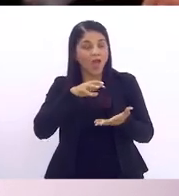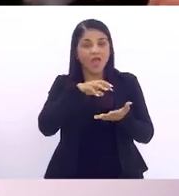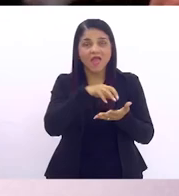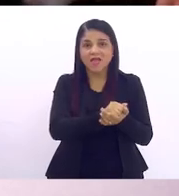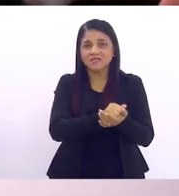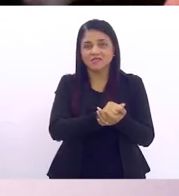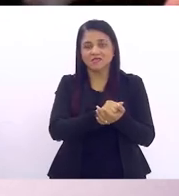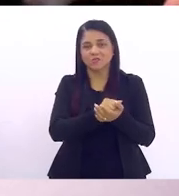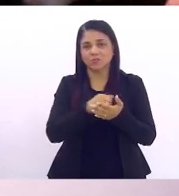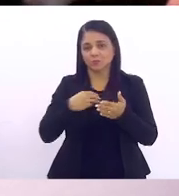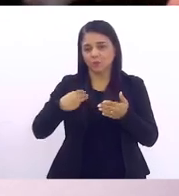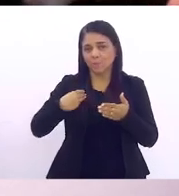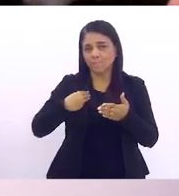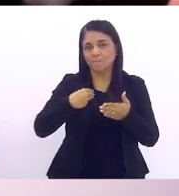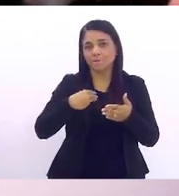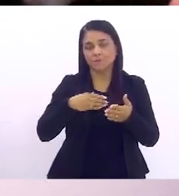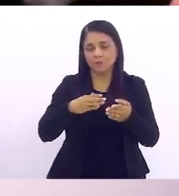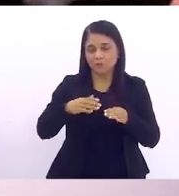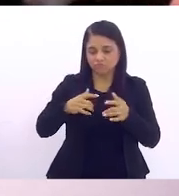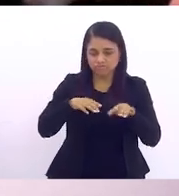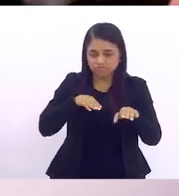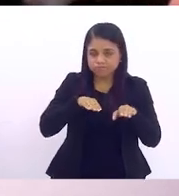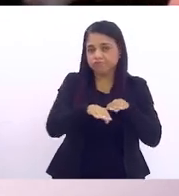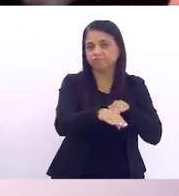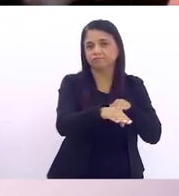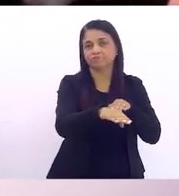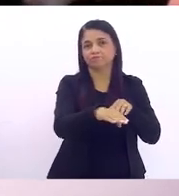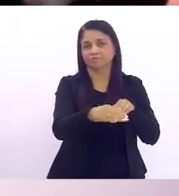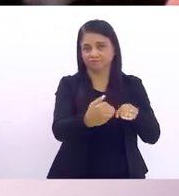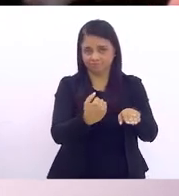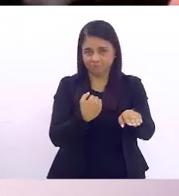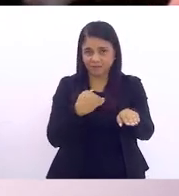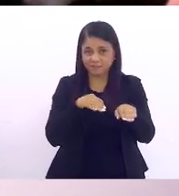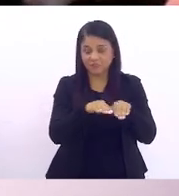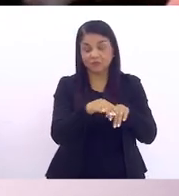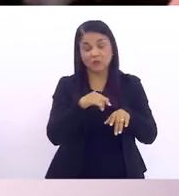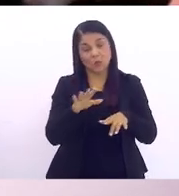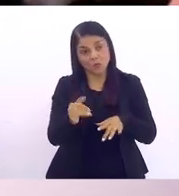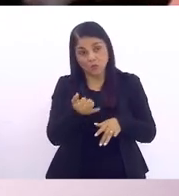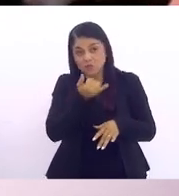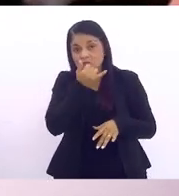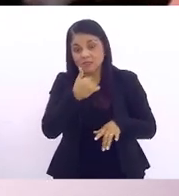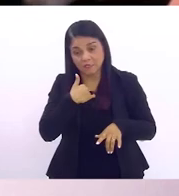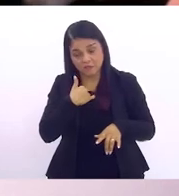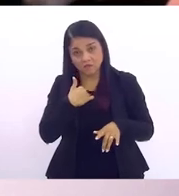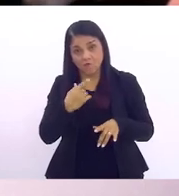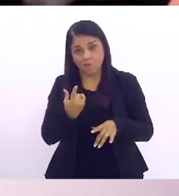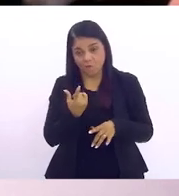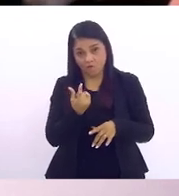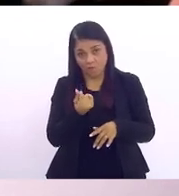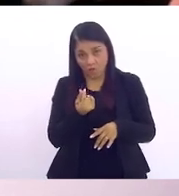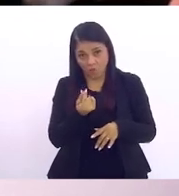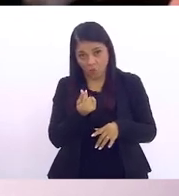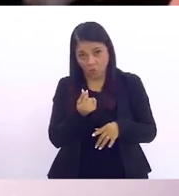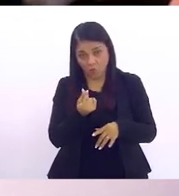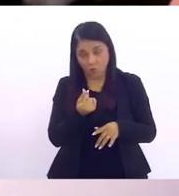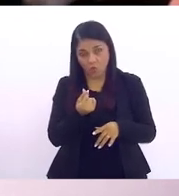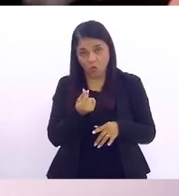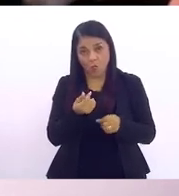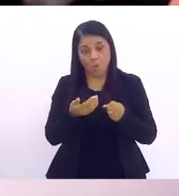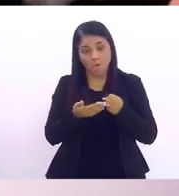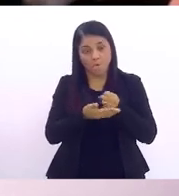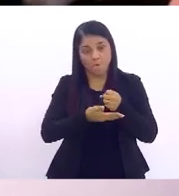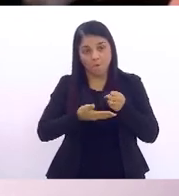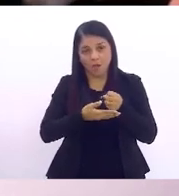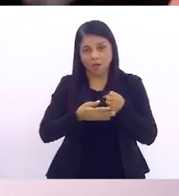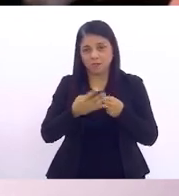da passagem e Salvo engano eu posso estar equivocado o o valor básico da tarifa é